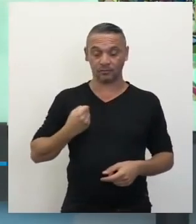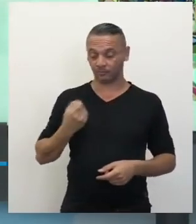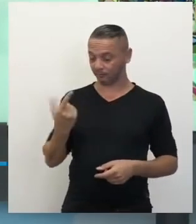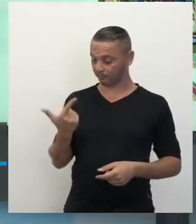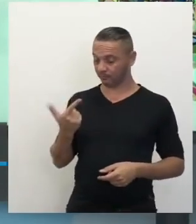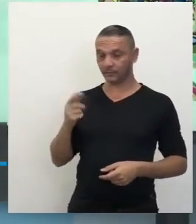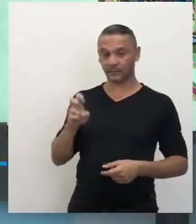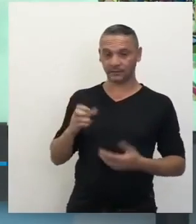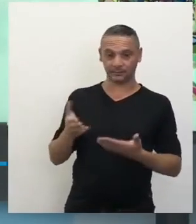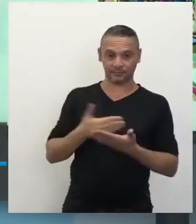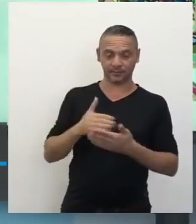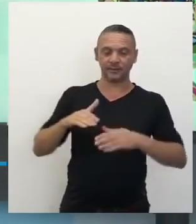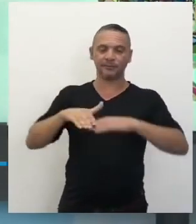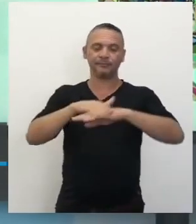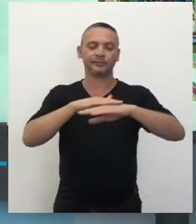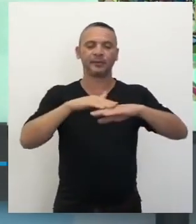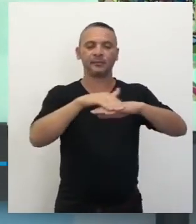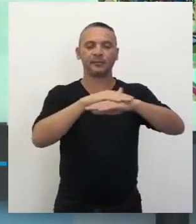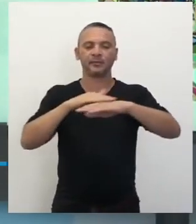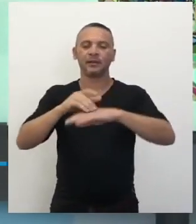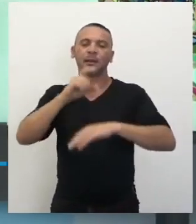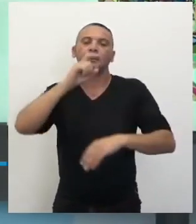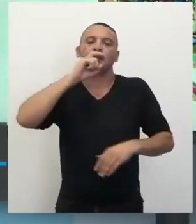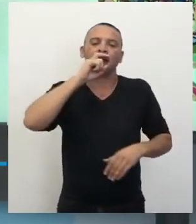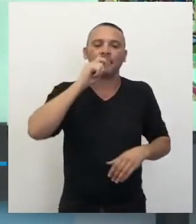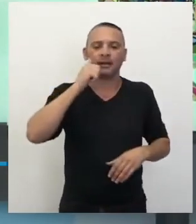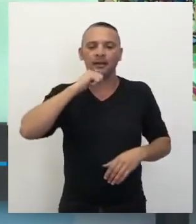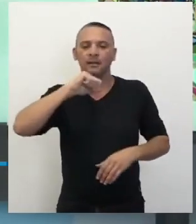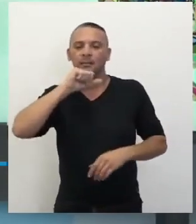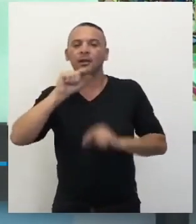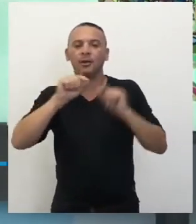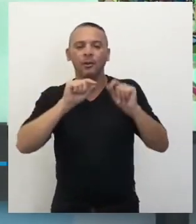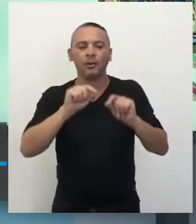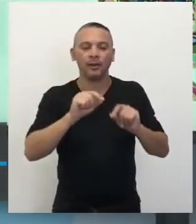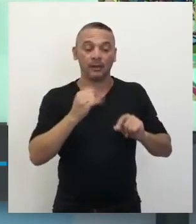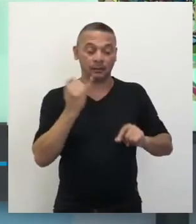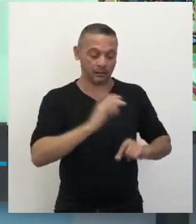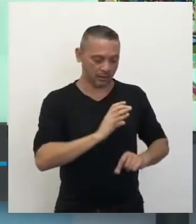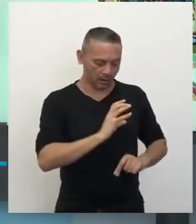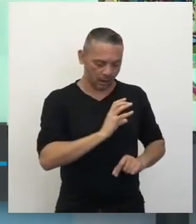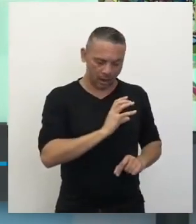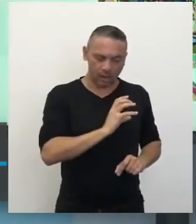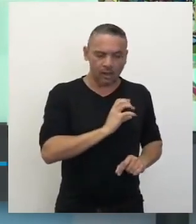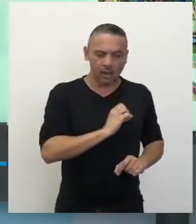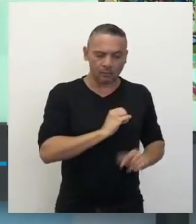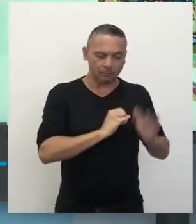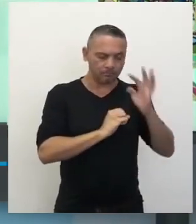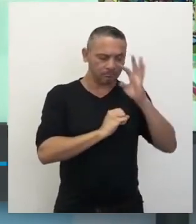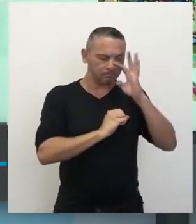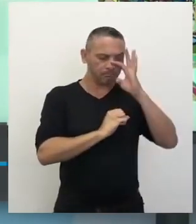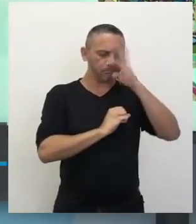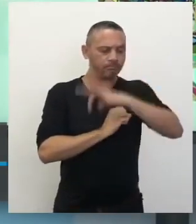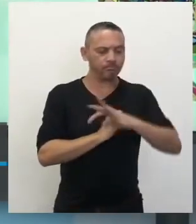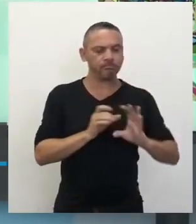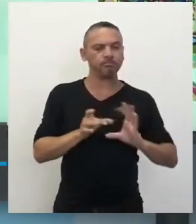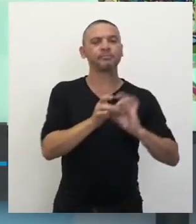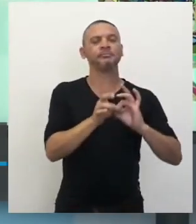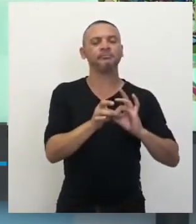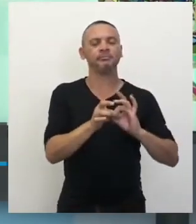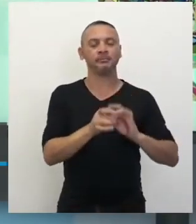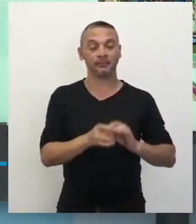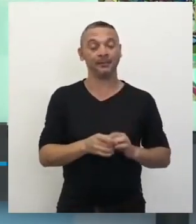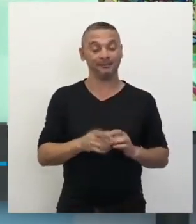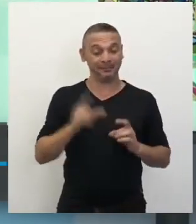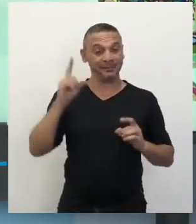25, conversar com seus pais sobre a questão da fidelidade no amor. Eu achei um pouco abrangente, muito difícil para trabalhar